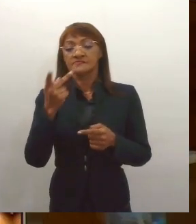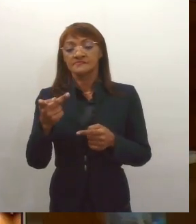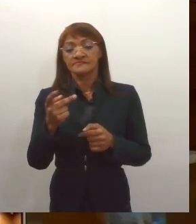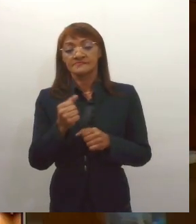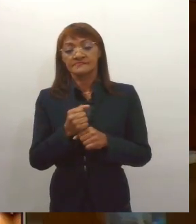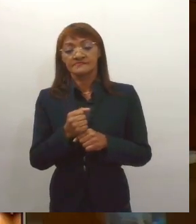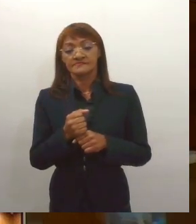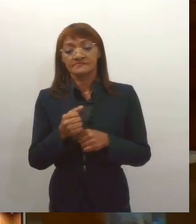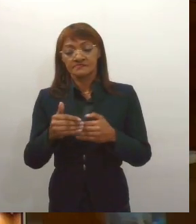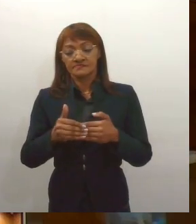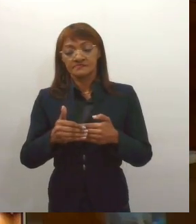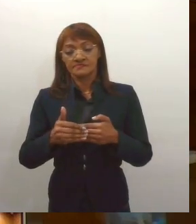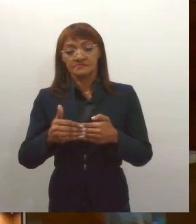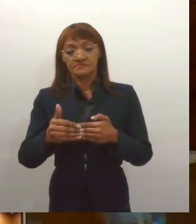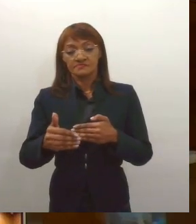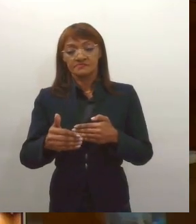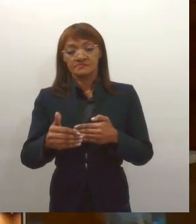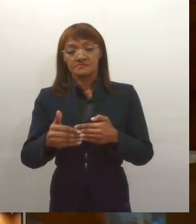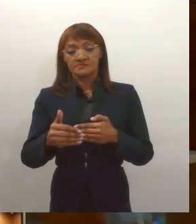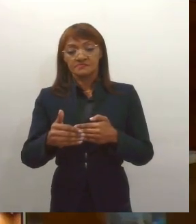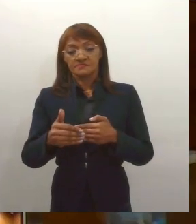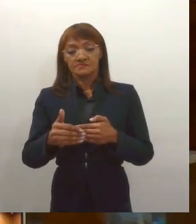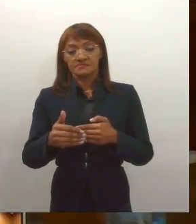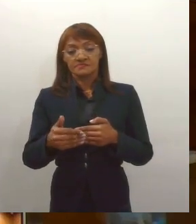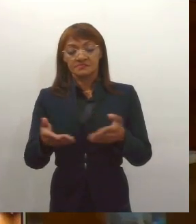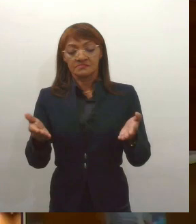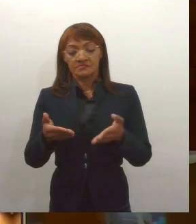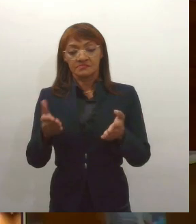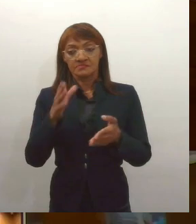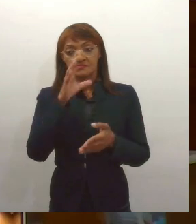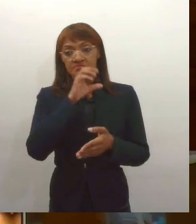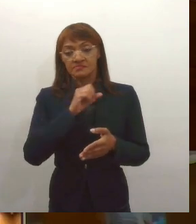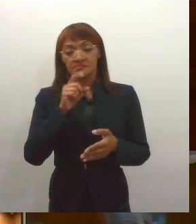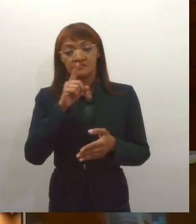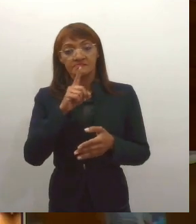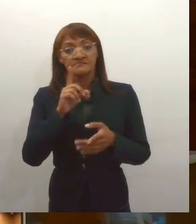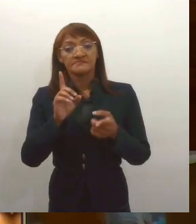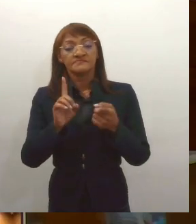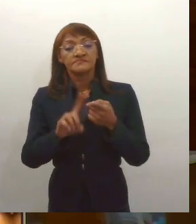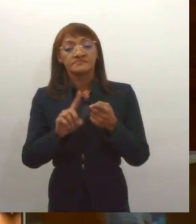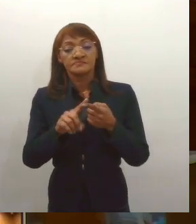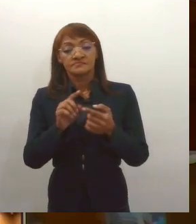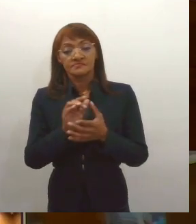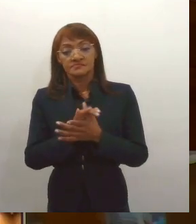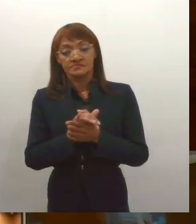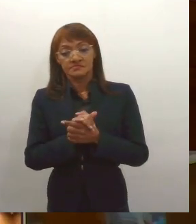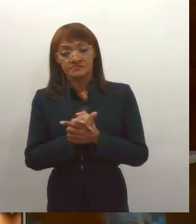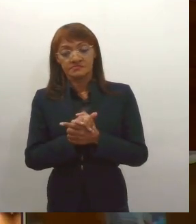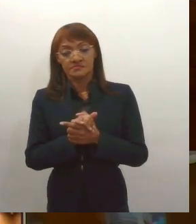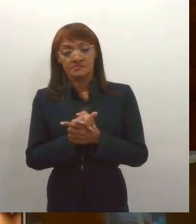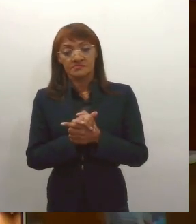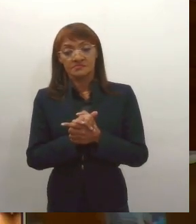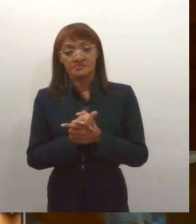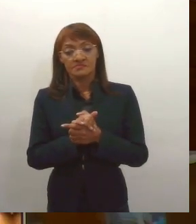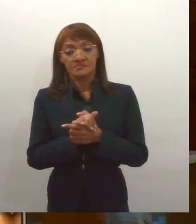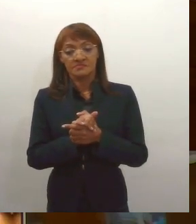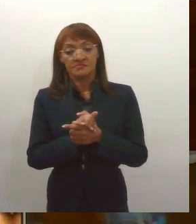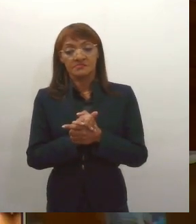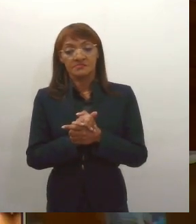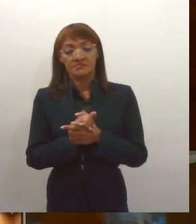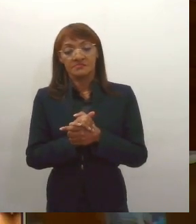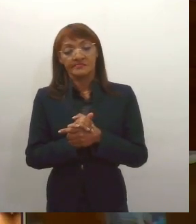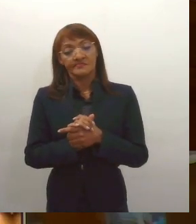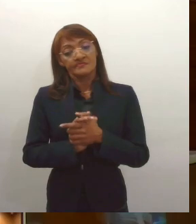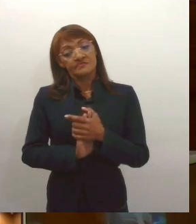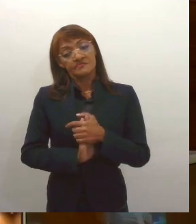final de semana e também falar sobre uma atividade que eu